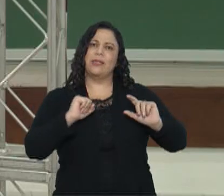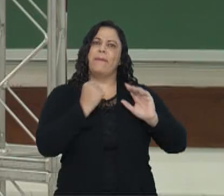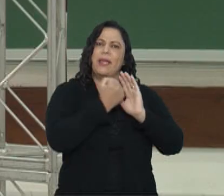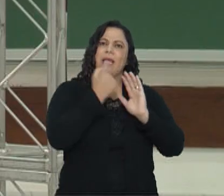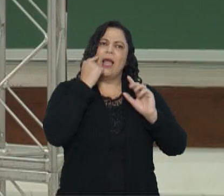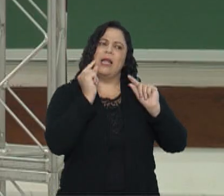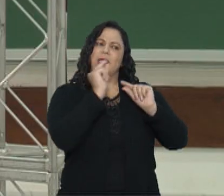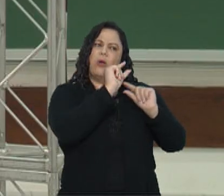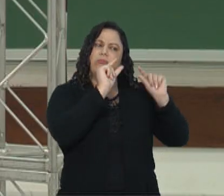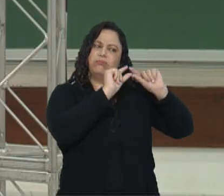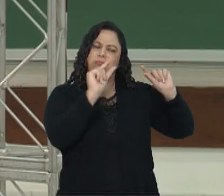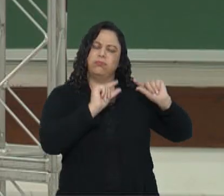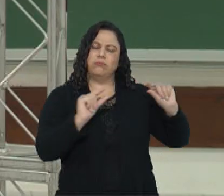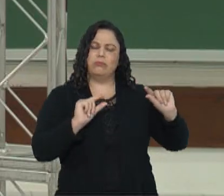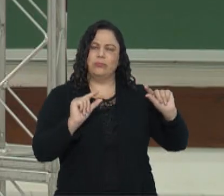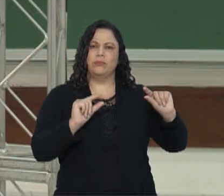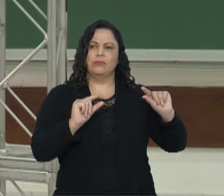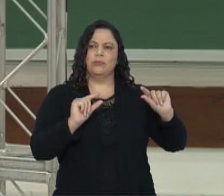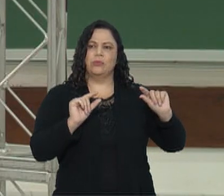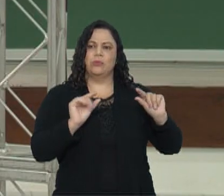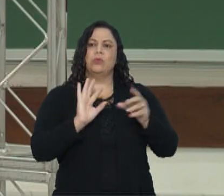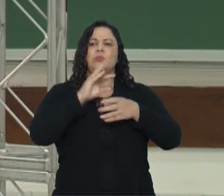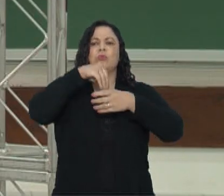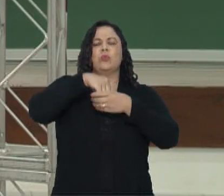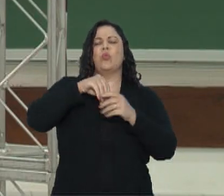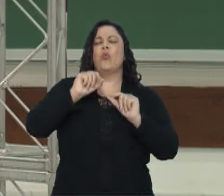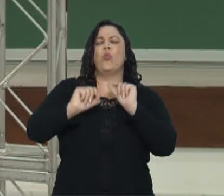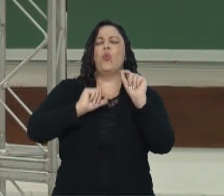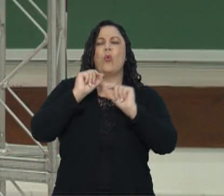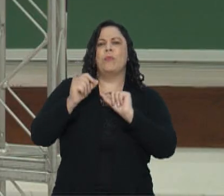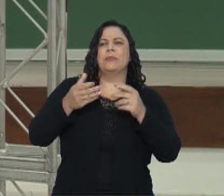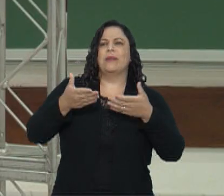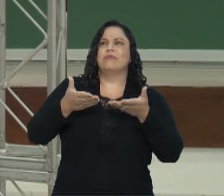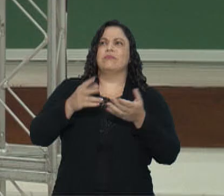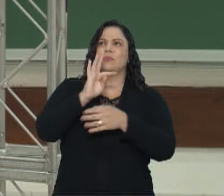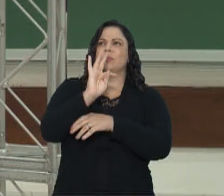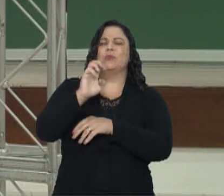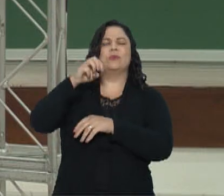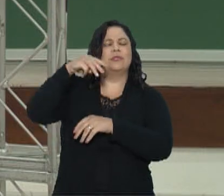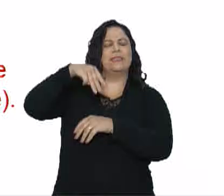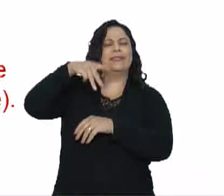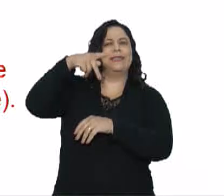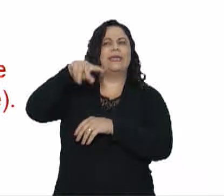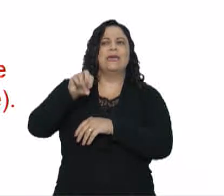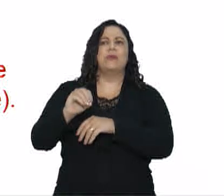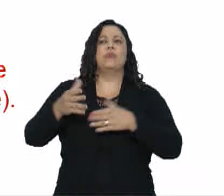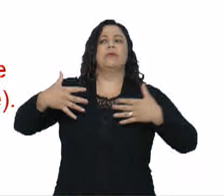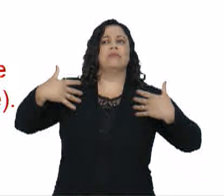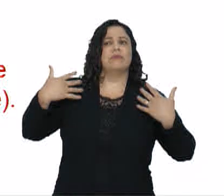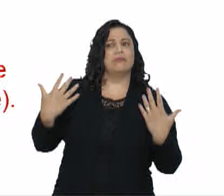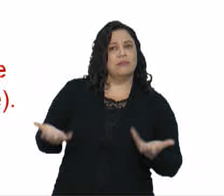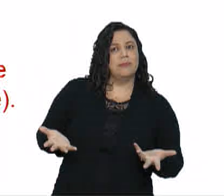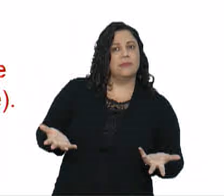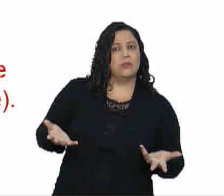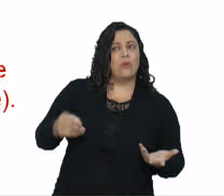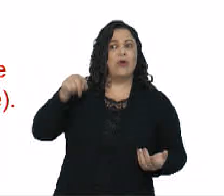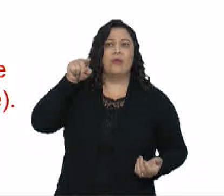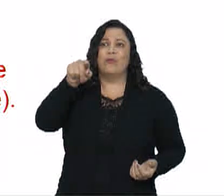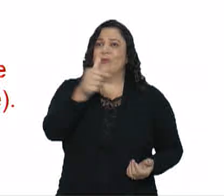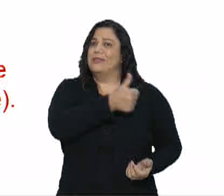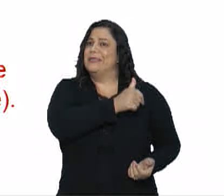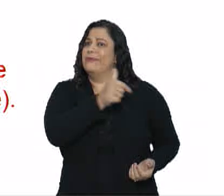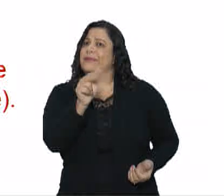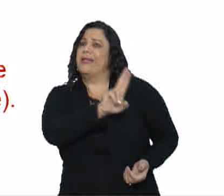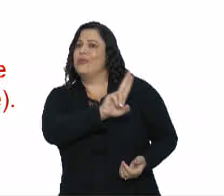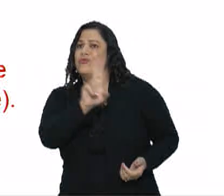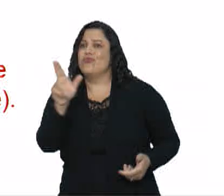esses verbos aí? Como é que ele está contido o tempo dele ali? Pensem, né? E agora, você que é sem nome, que